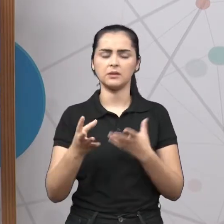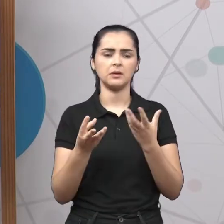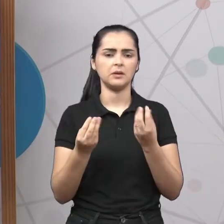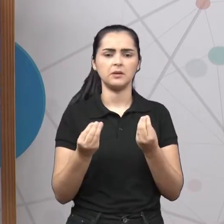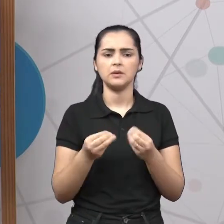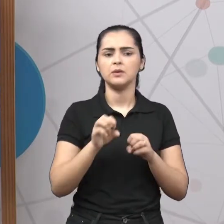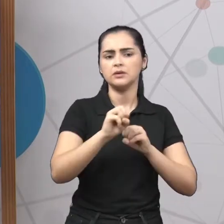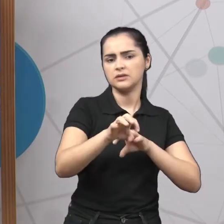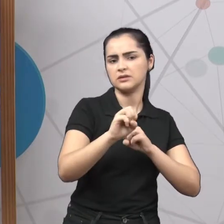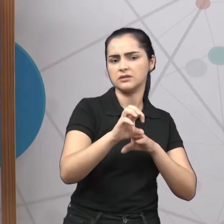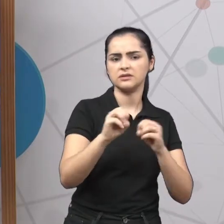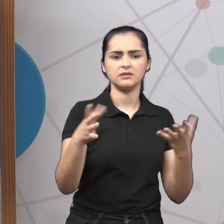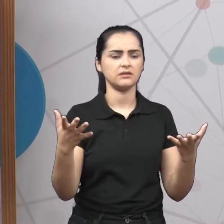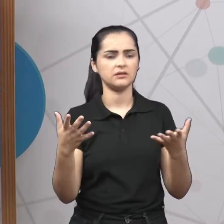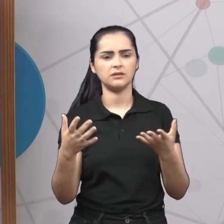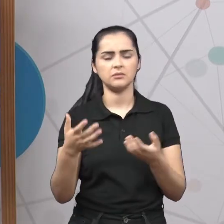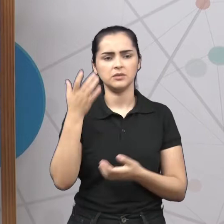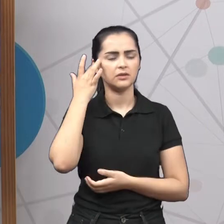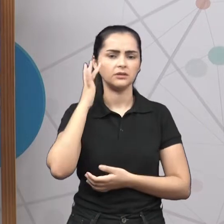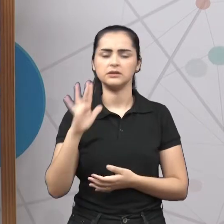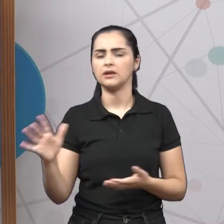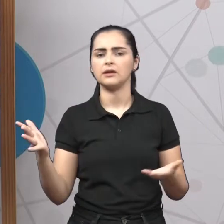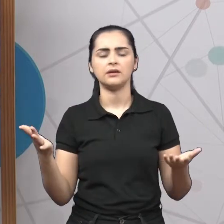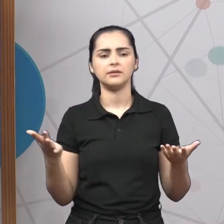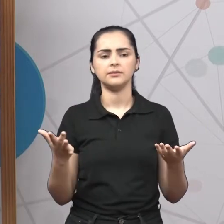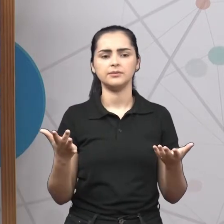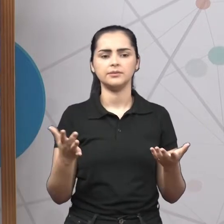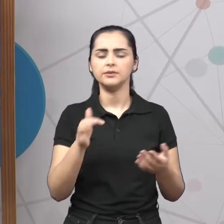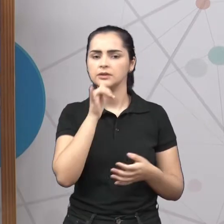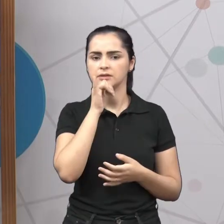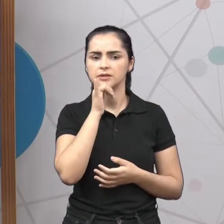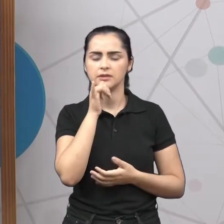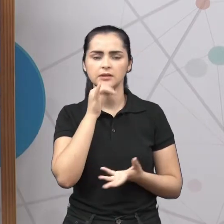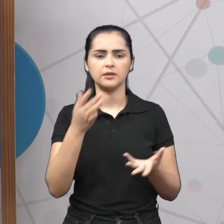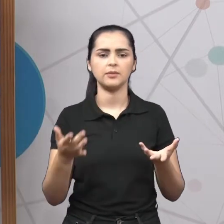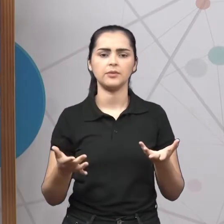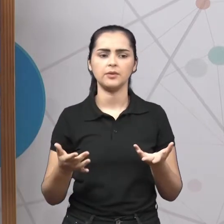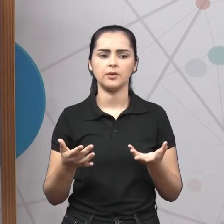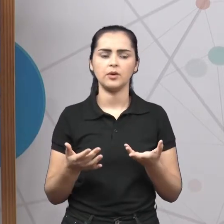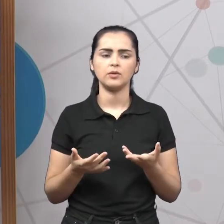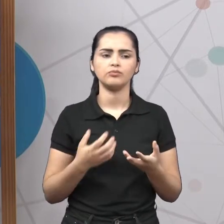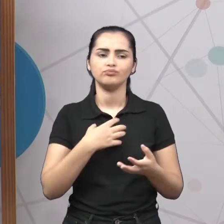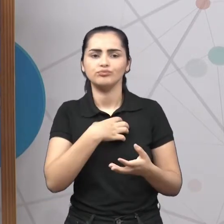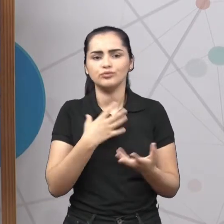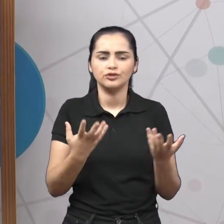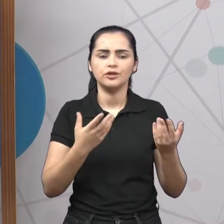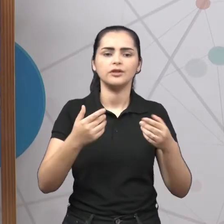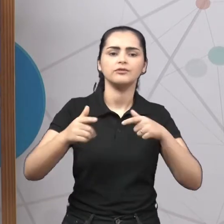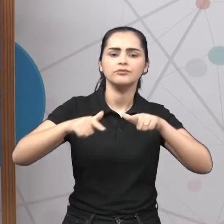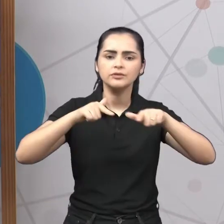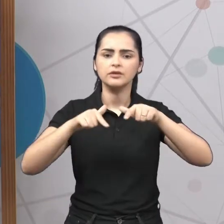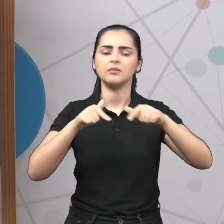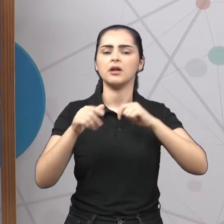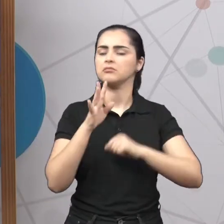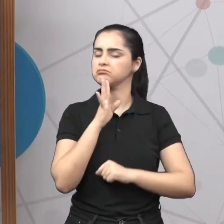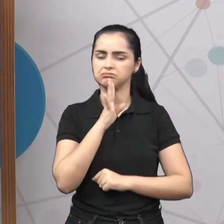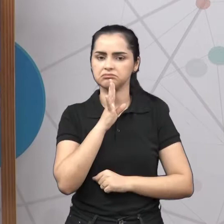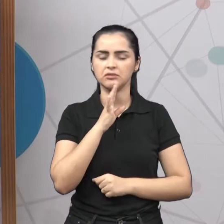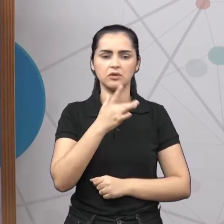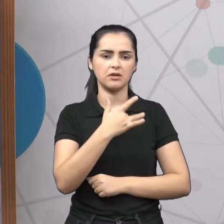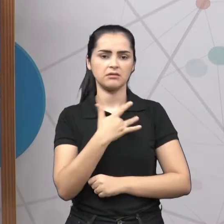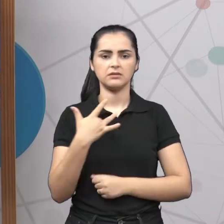de educação, não é o modo dele de trabalhar. Ou então ele não conhece muito